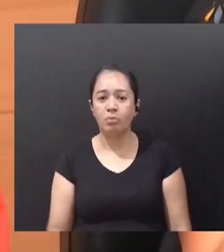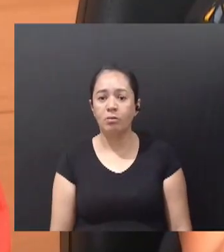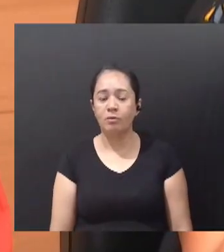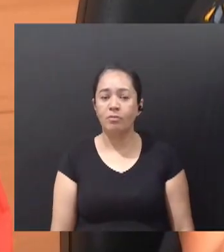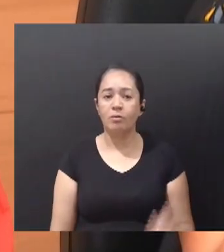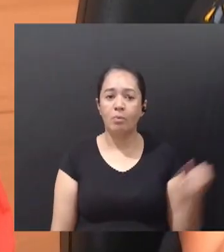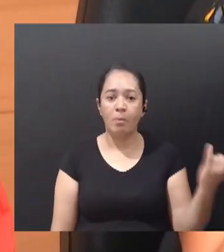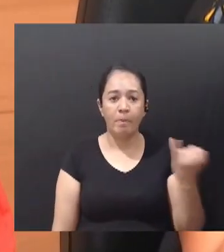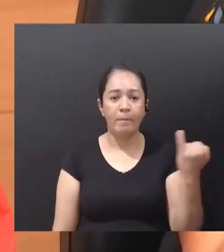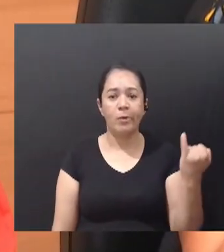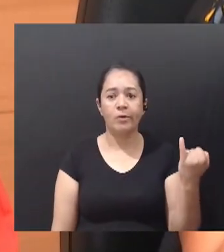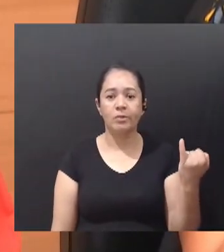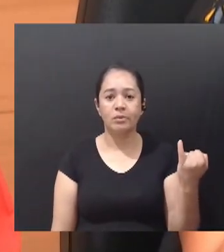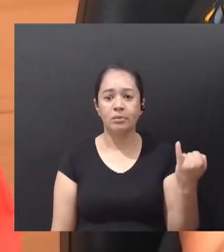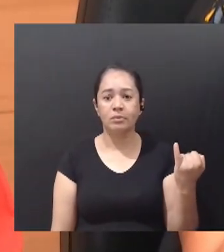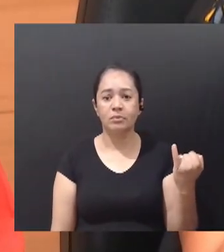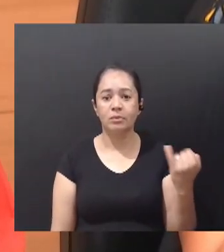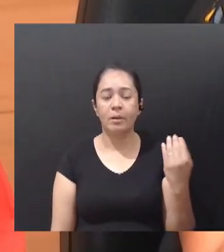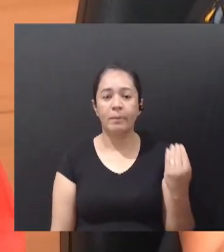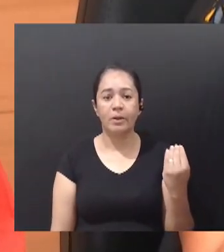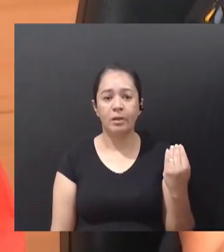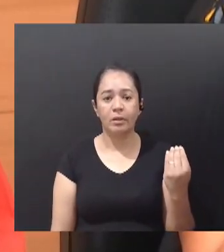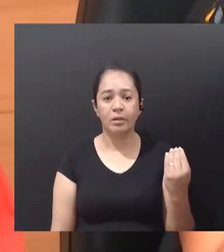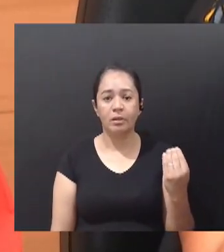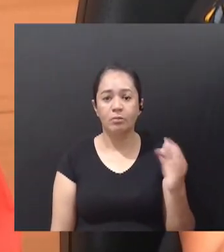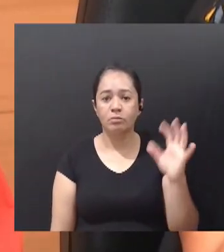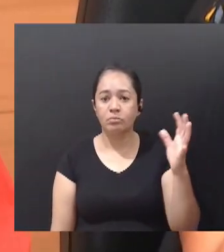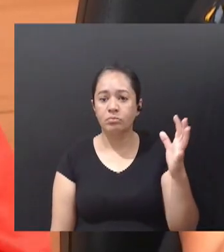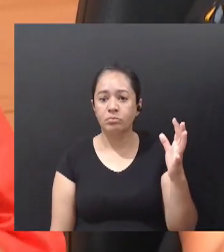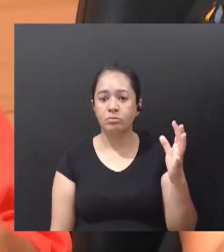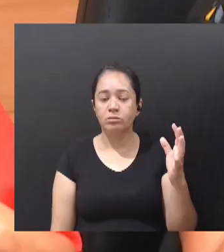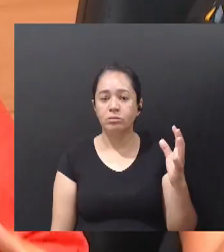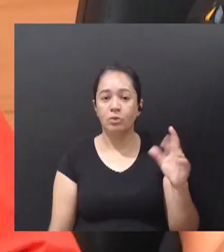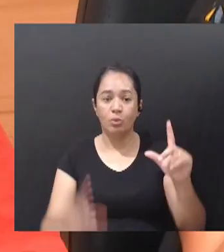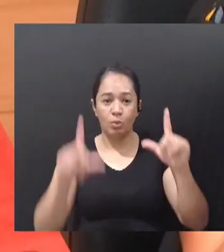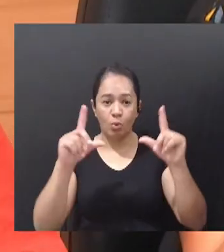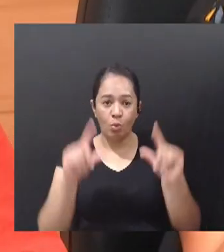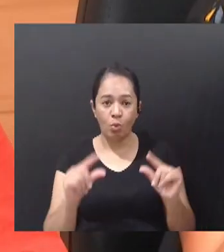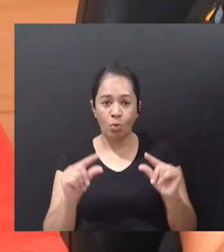fundamental para que houvesse uma diminuição